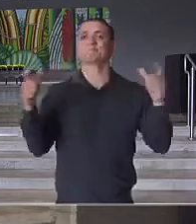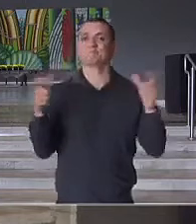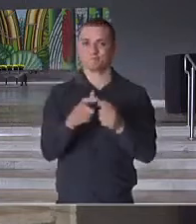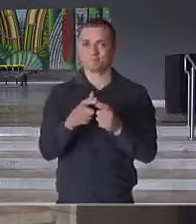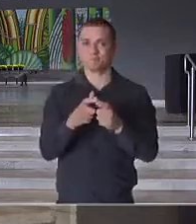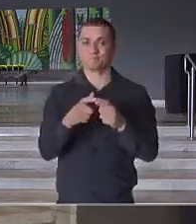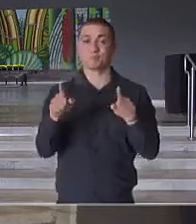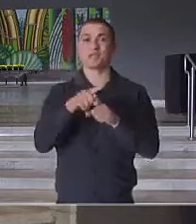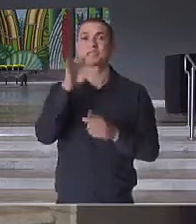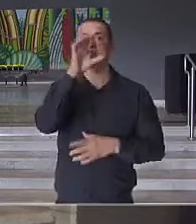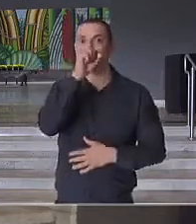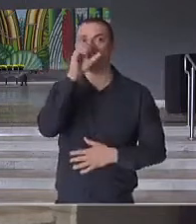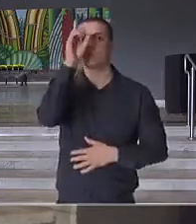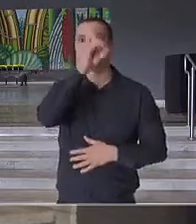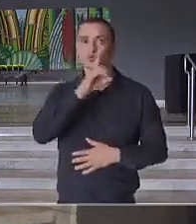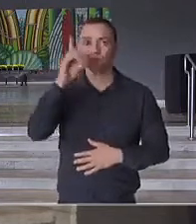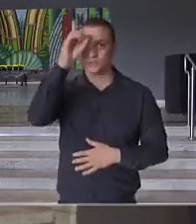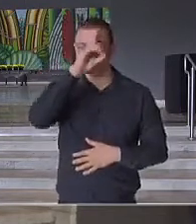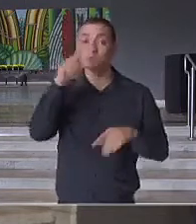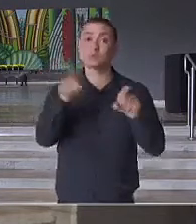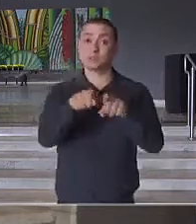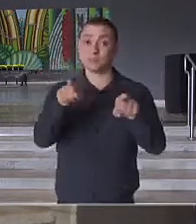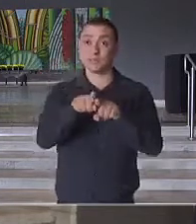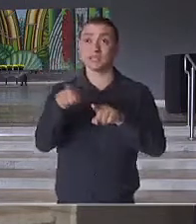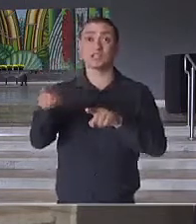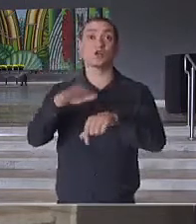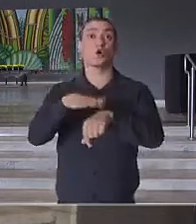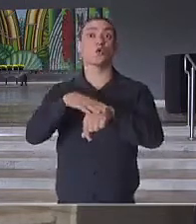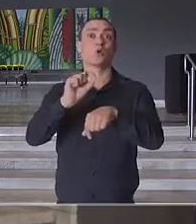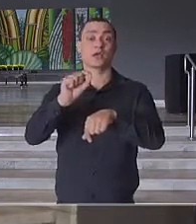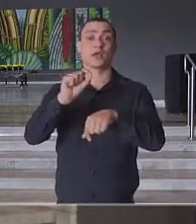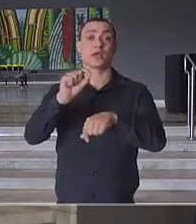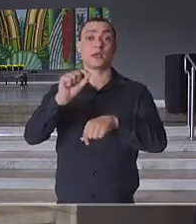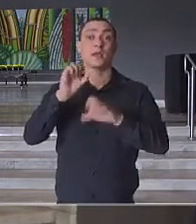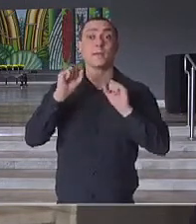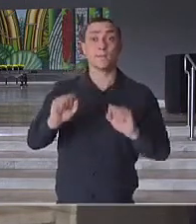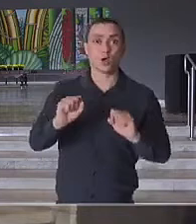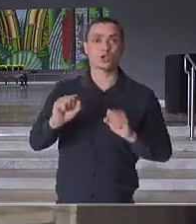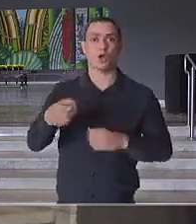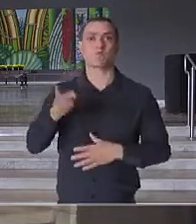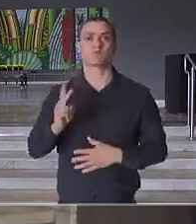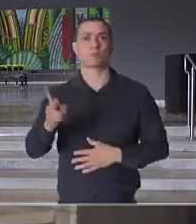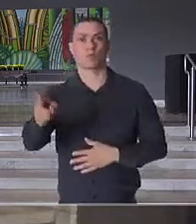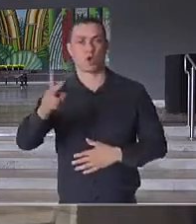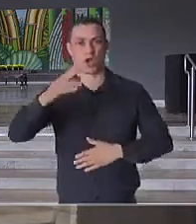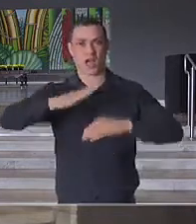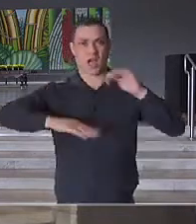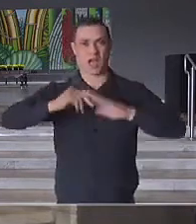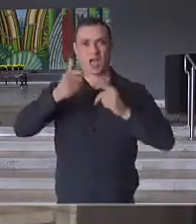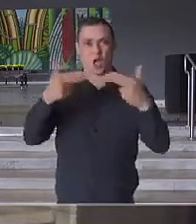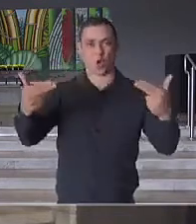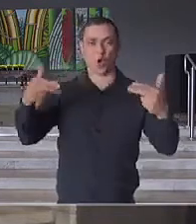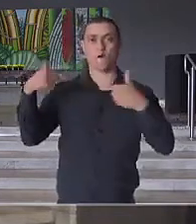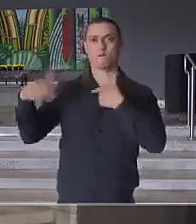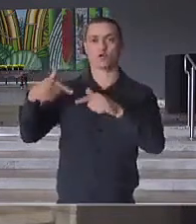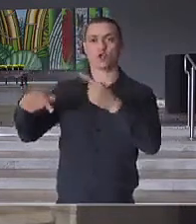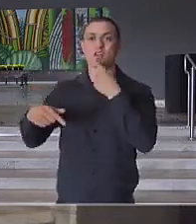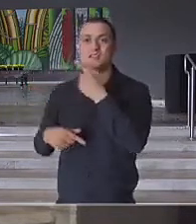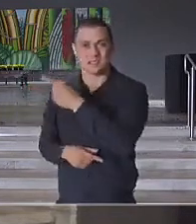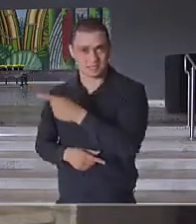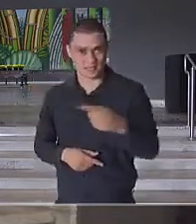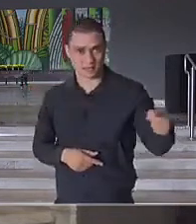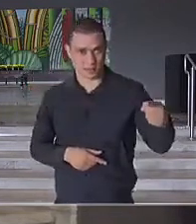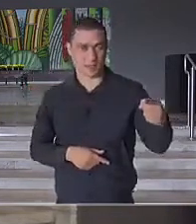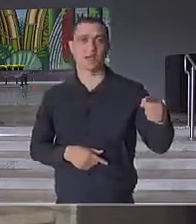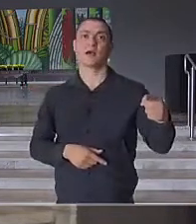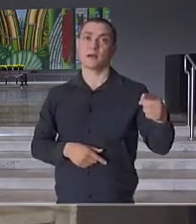nos finais de semana, fazendo que, com isso, se possa manter as atividades funcionando durante a semana com